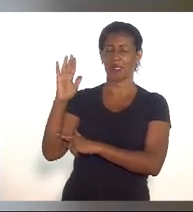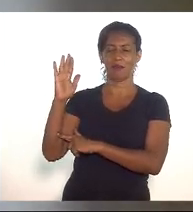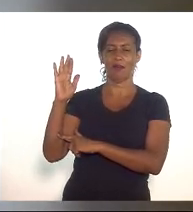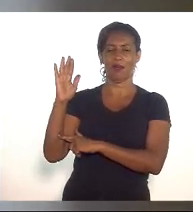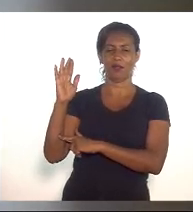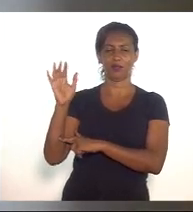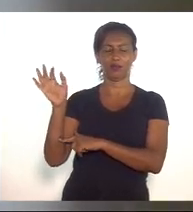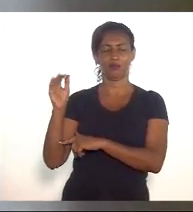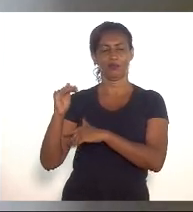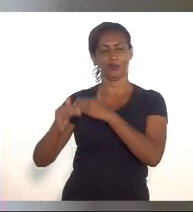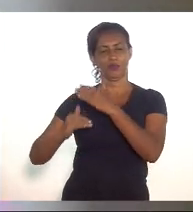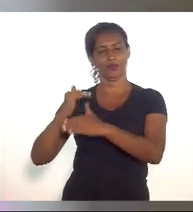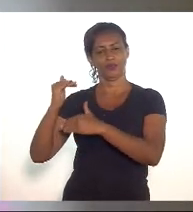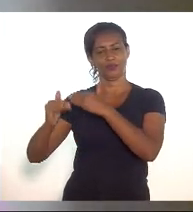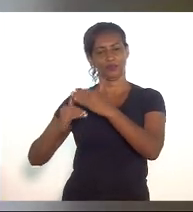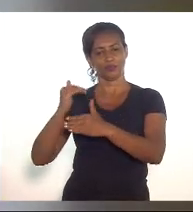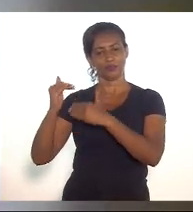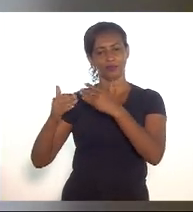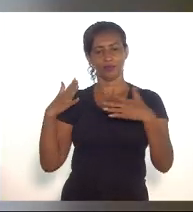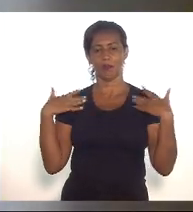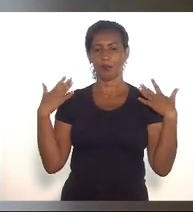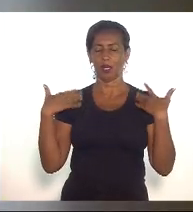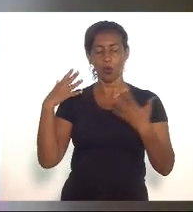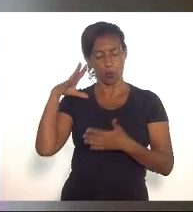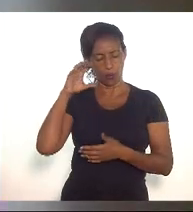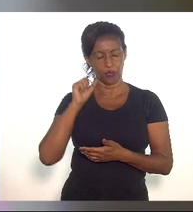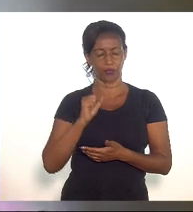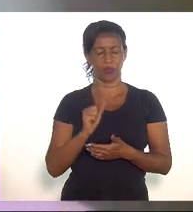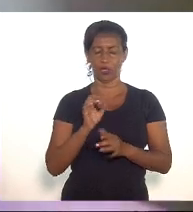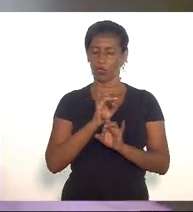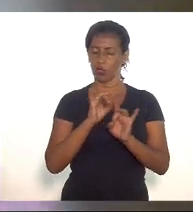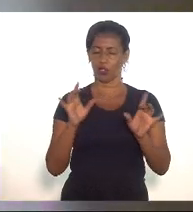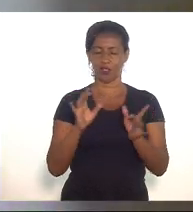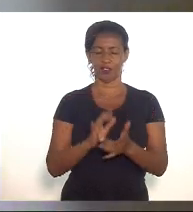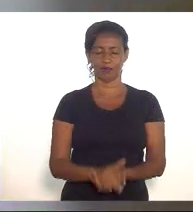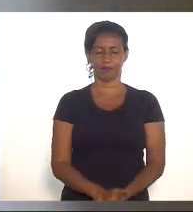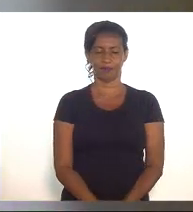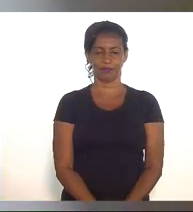indutores desse processo. Quero dizer que me alegrou muito ouvir isso do secretário. É só isso, Luiz Paulo.